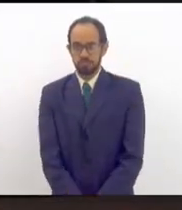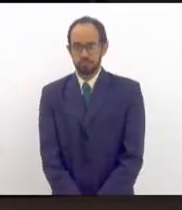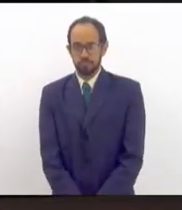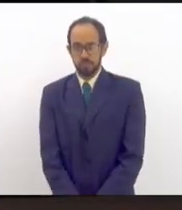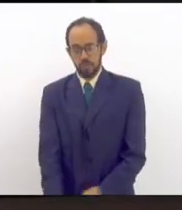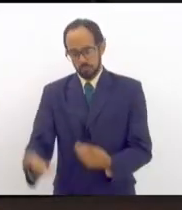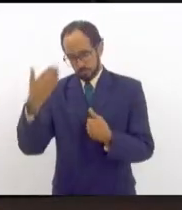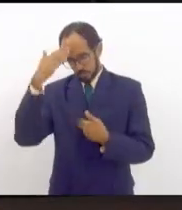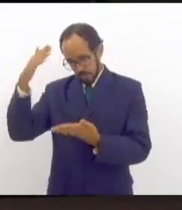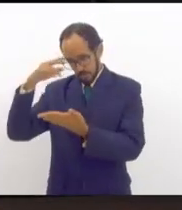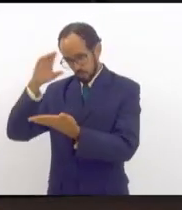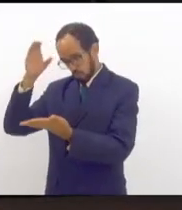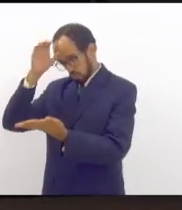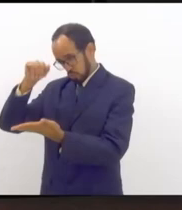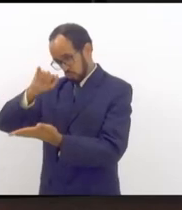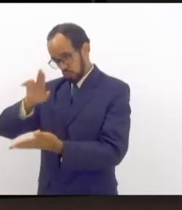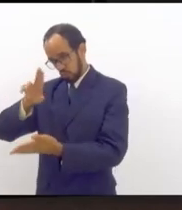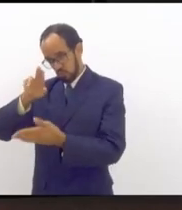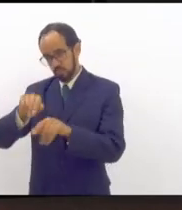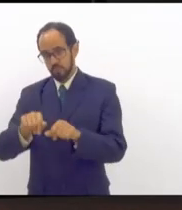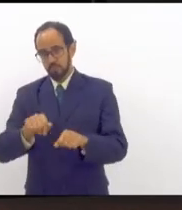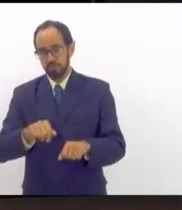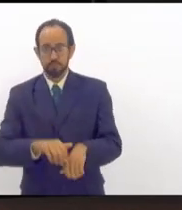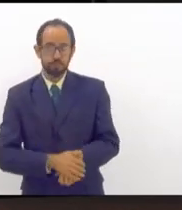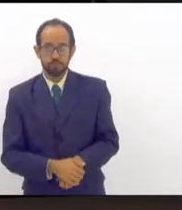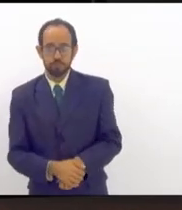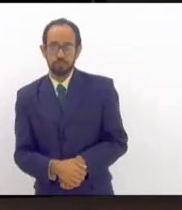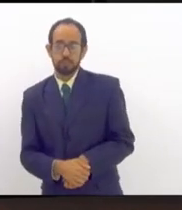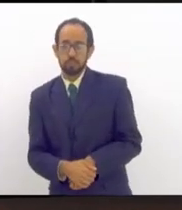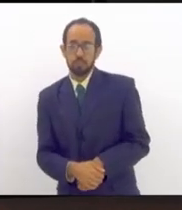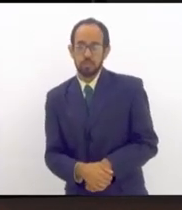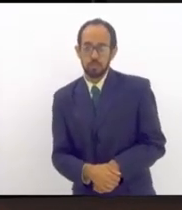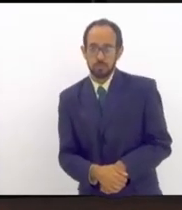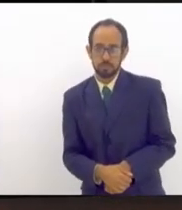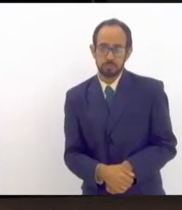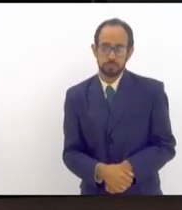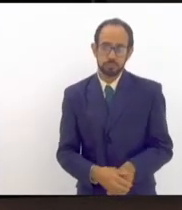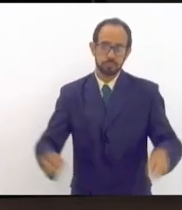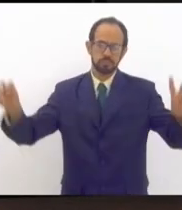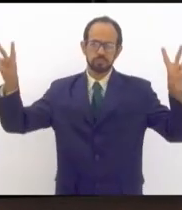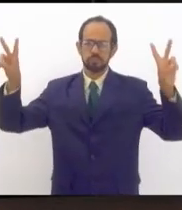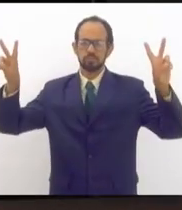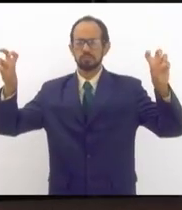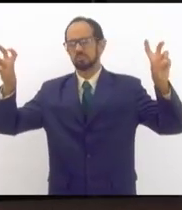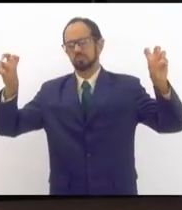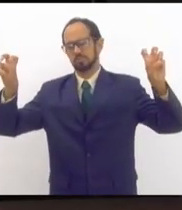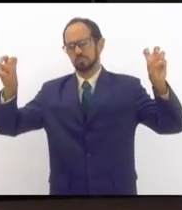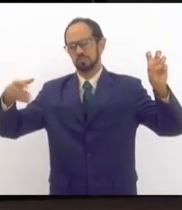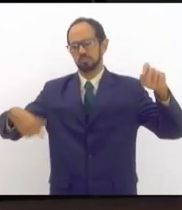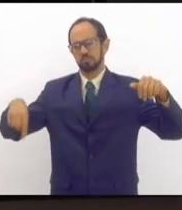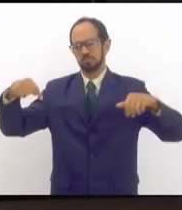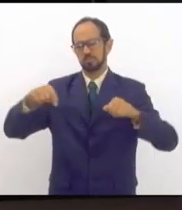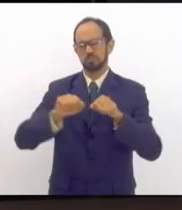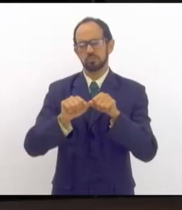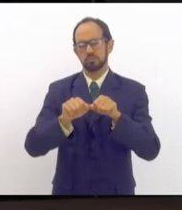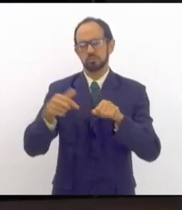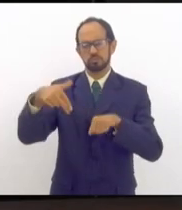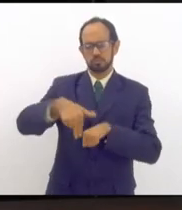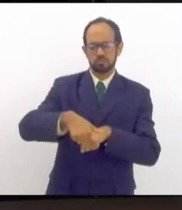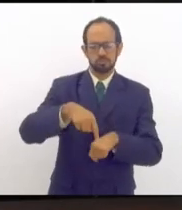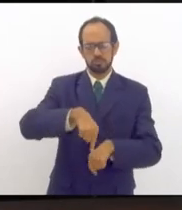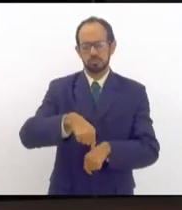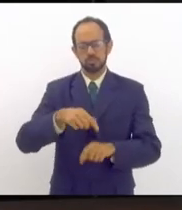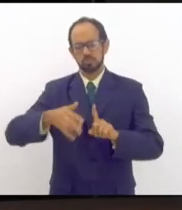Obrigado Deputado tia Ju de presídio essa sessão o tema que me traz essa Tribuna